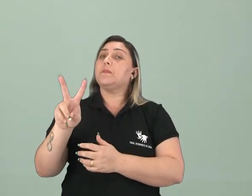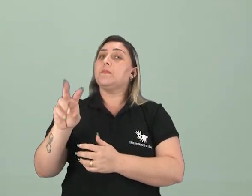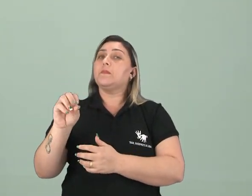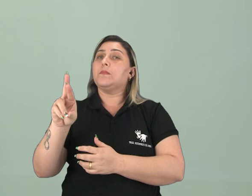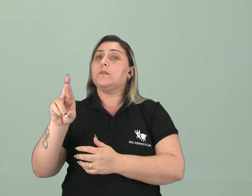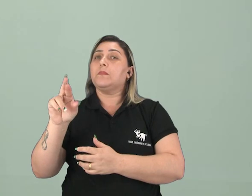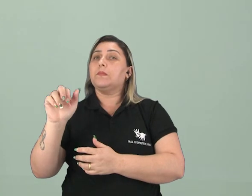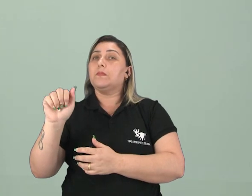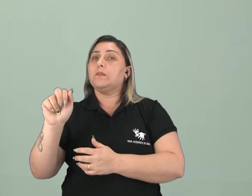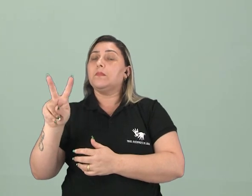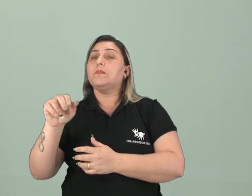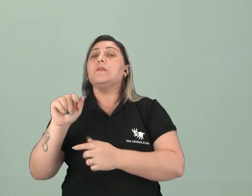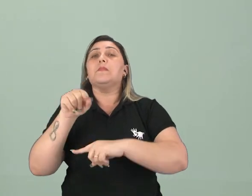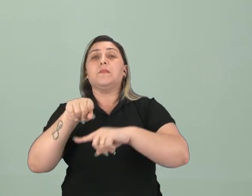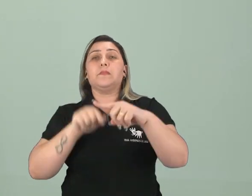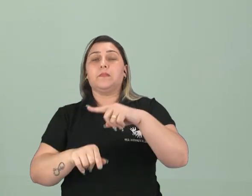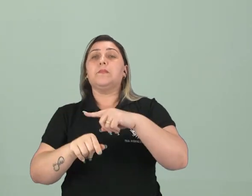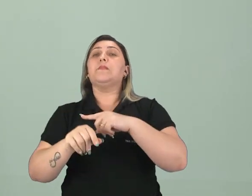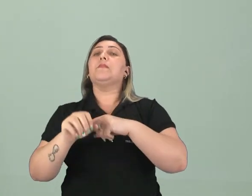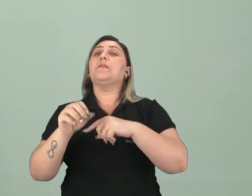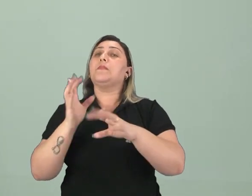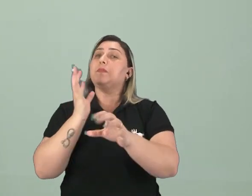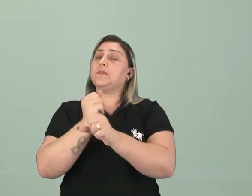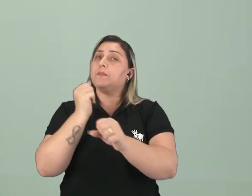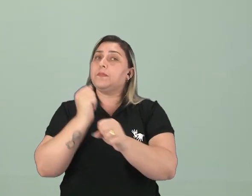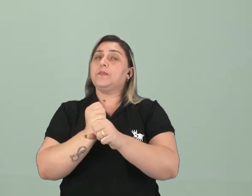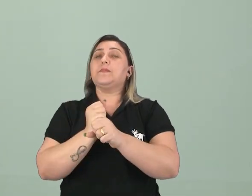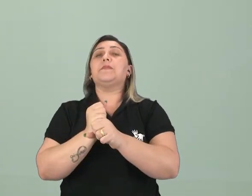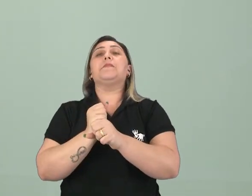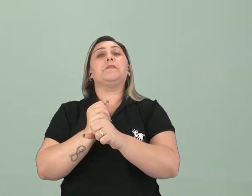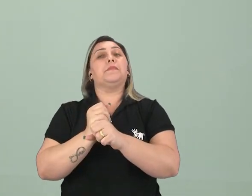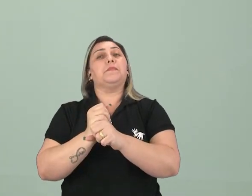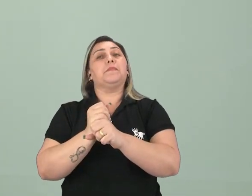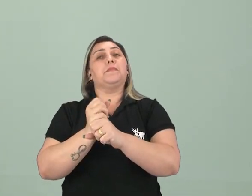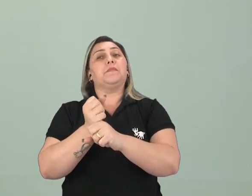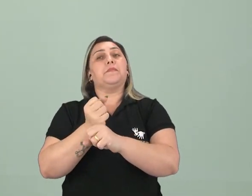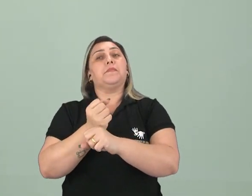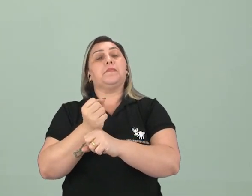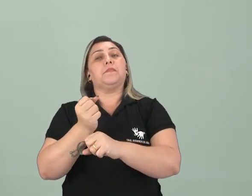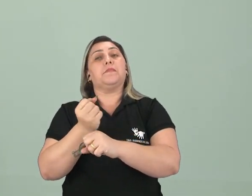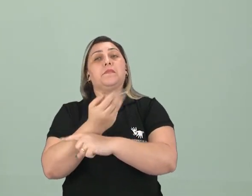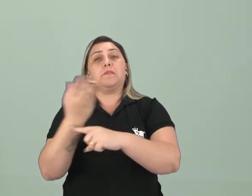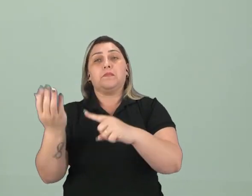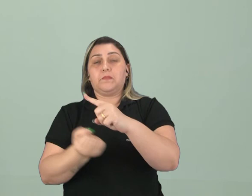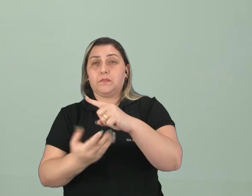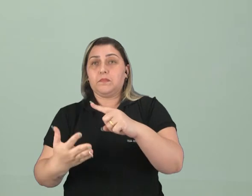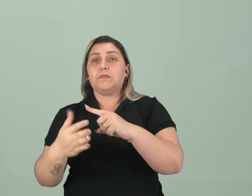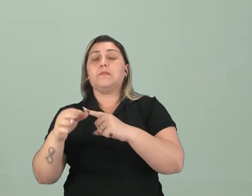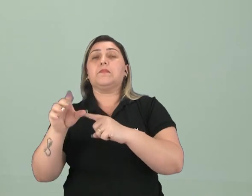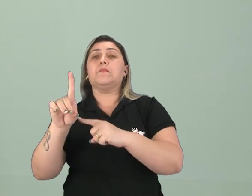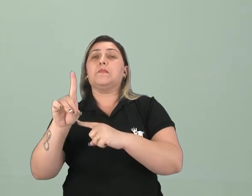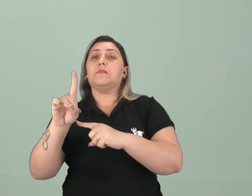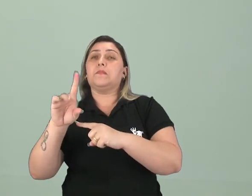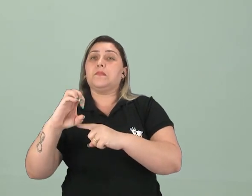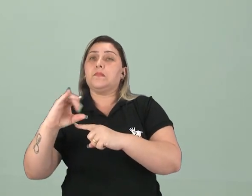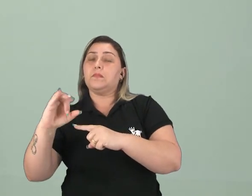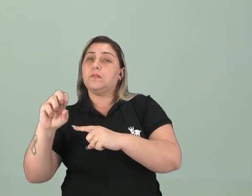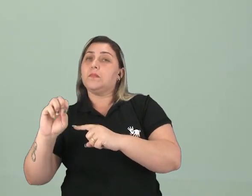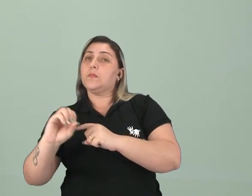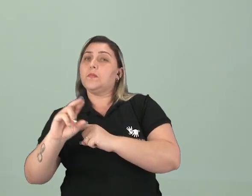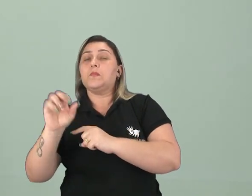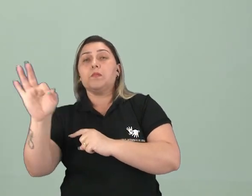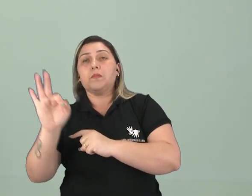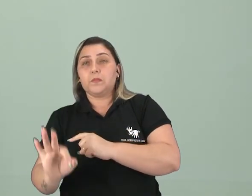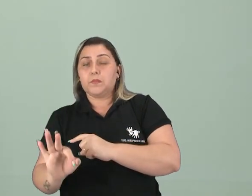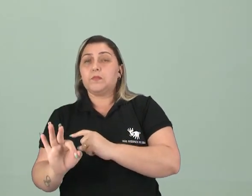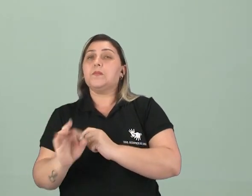pelo total. Você pode colocar na forma fracionária, na forma percentual, tá ok? Ou decimal. Todos são resultados possíveis, tá